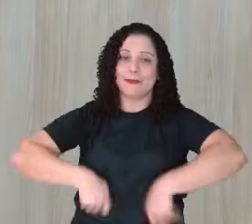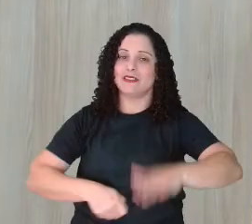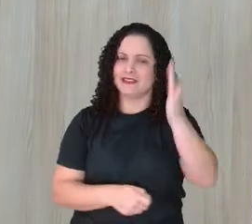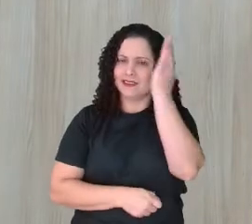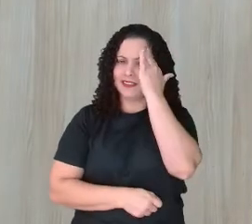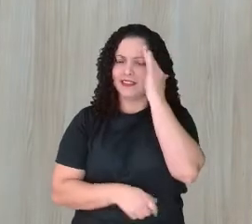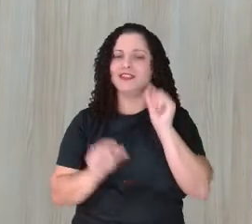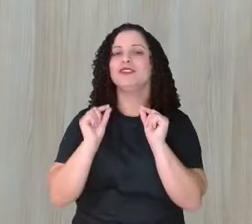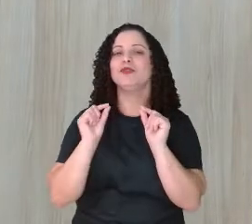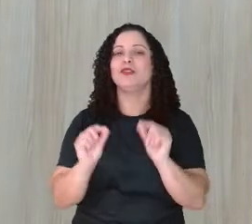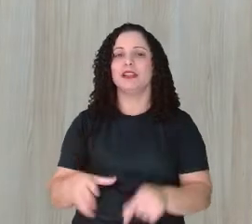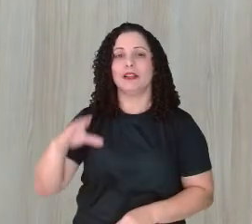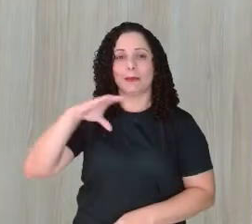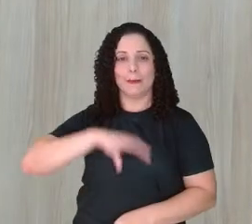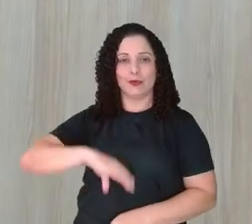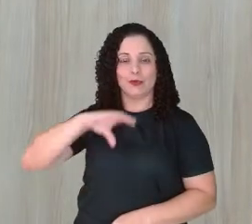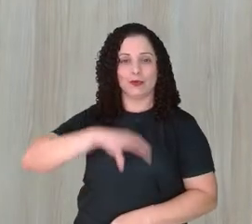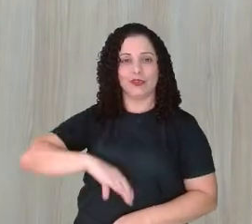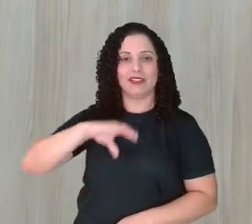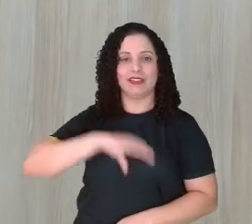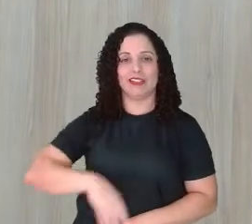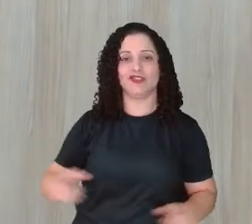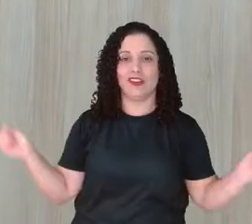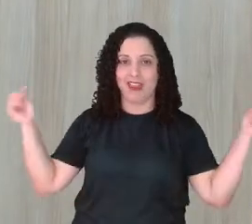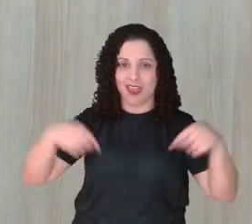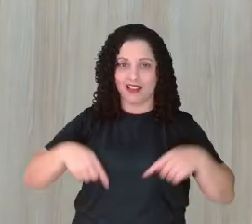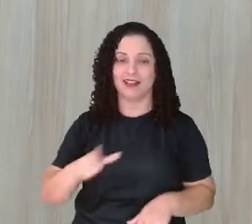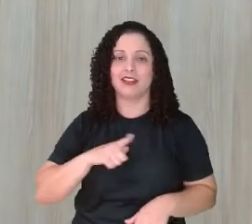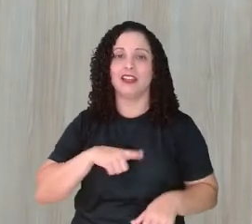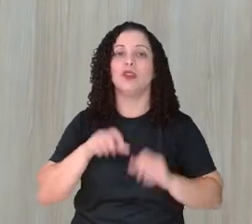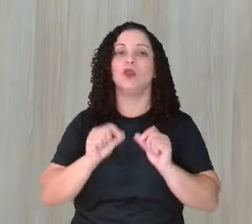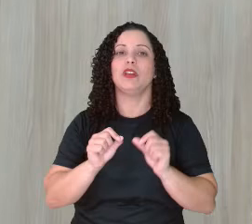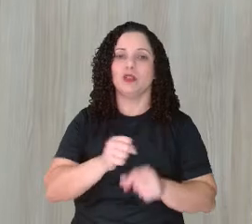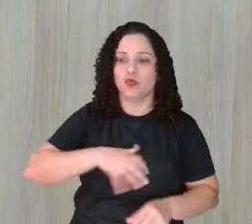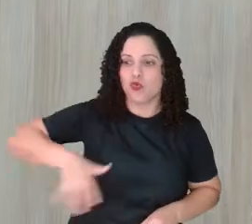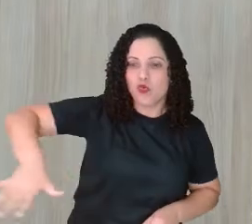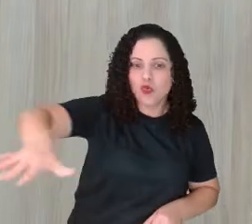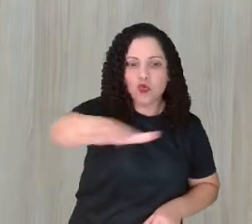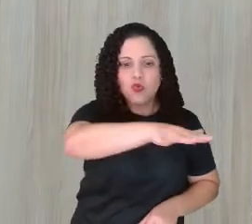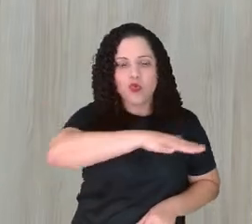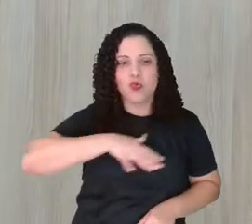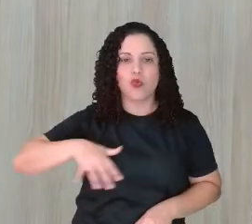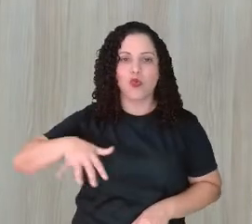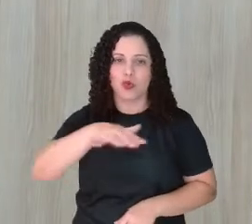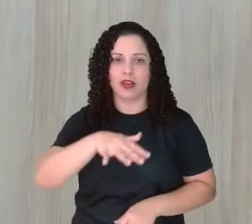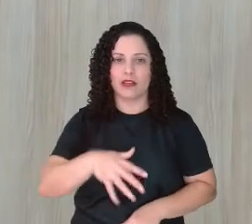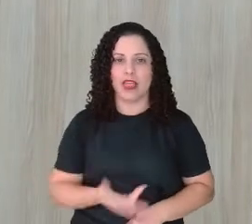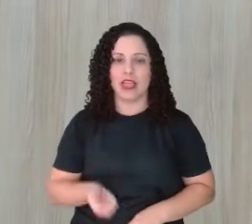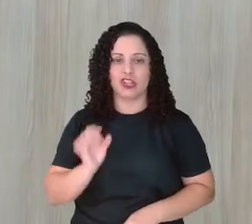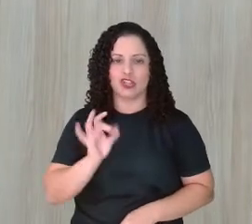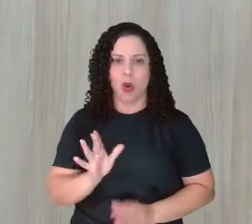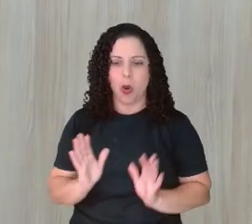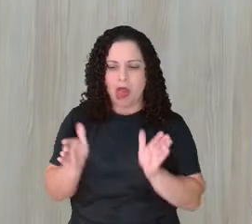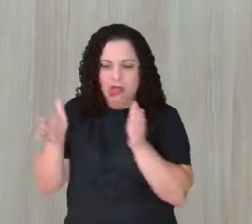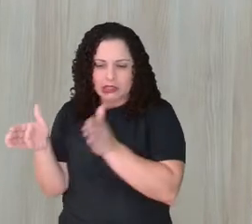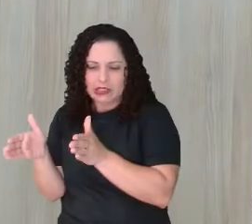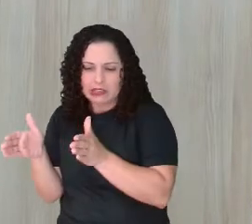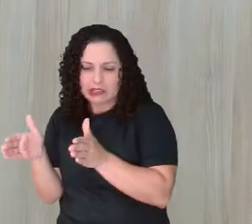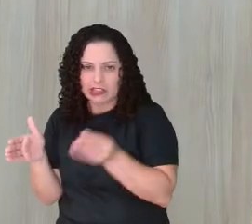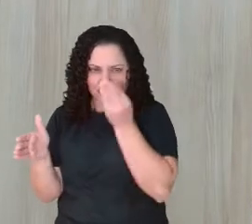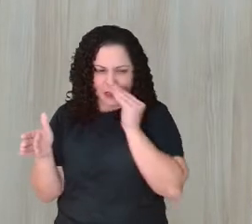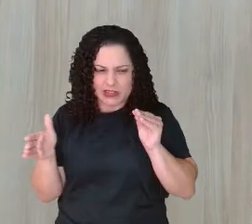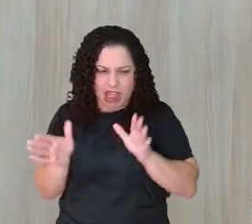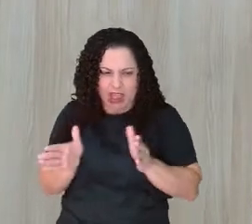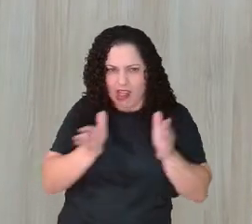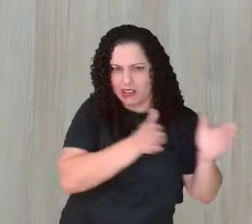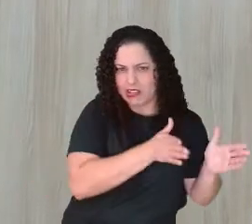entender que a língua portuguesa, ela forma um todo. A gente não pode estudar uma coisa e se desligar de outra. A gente